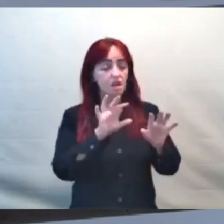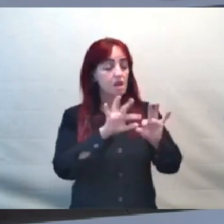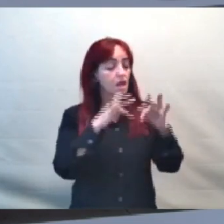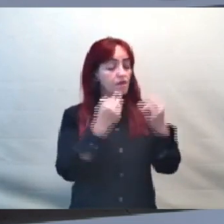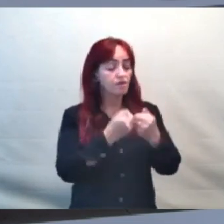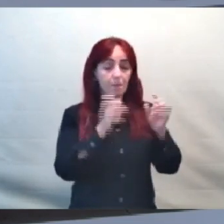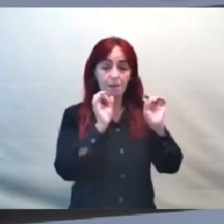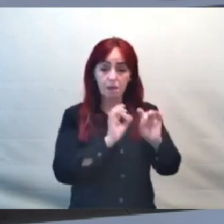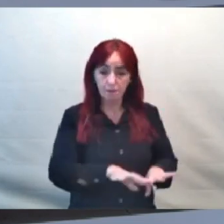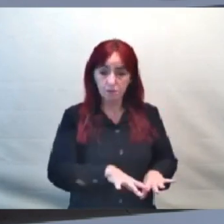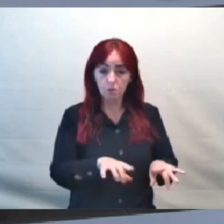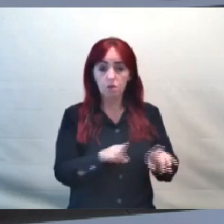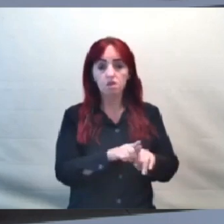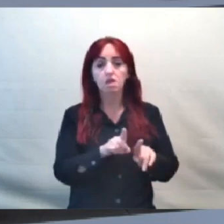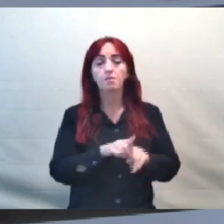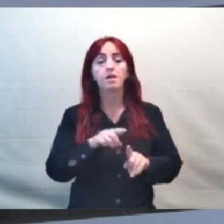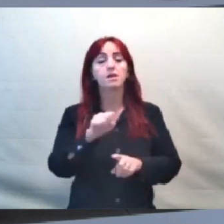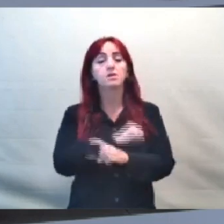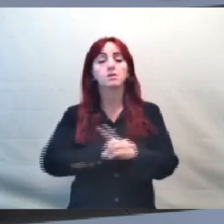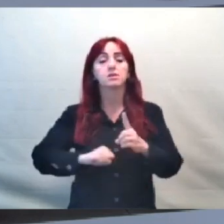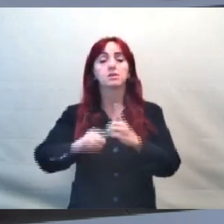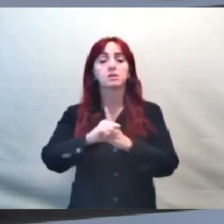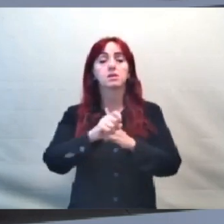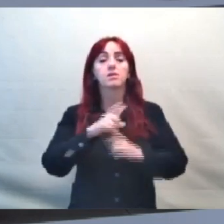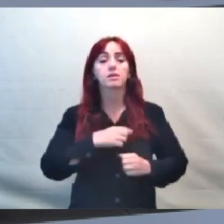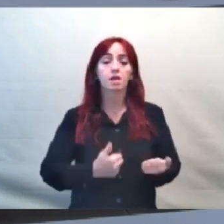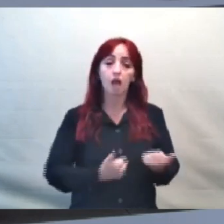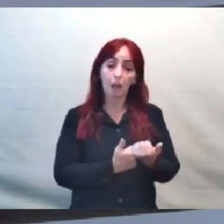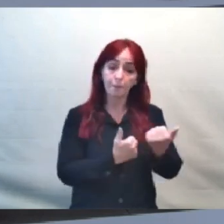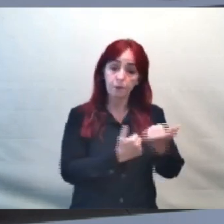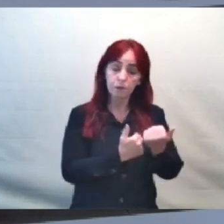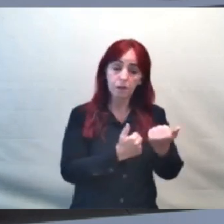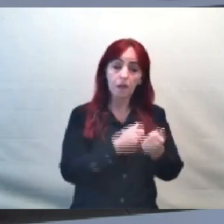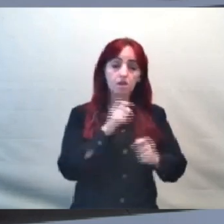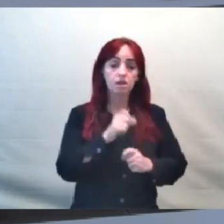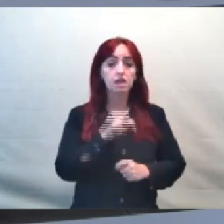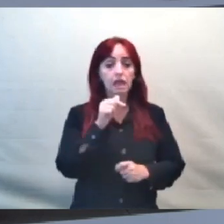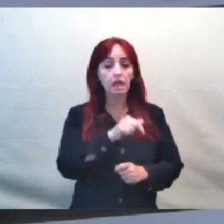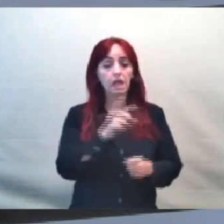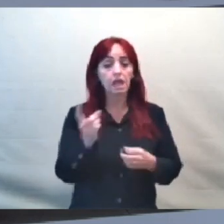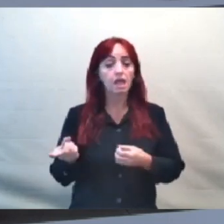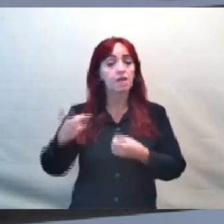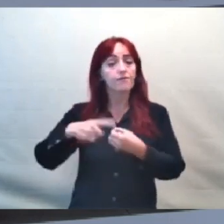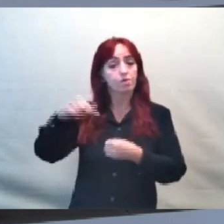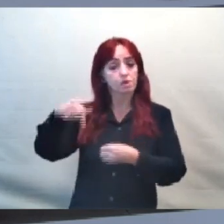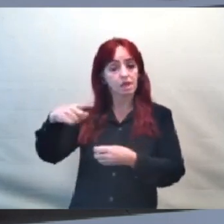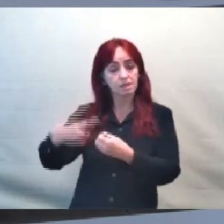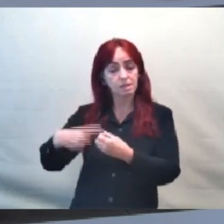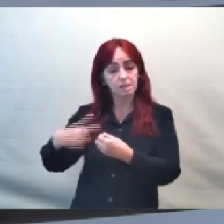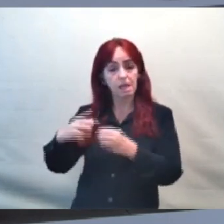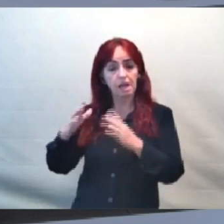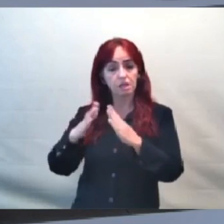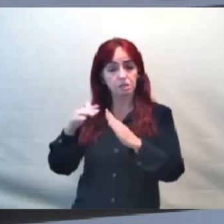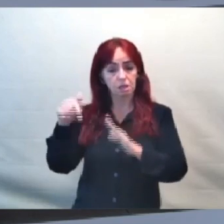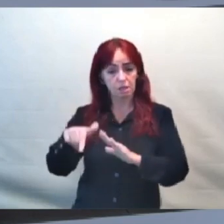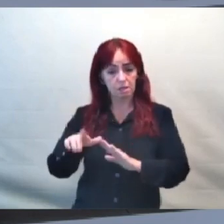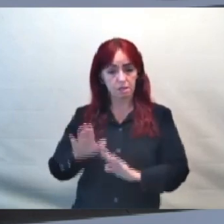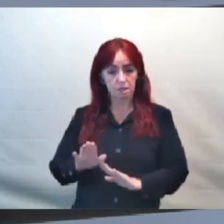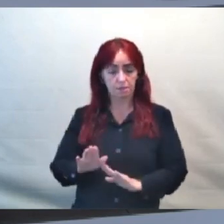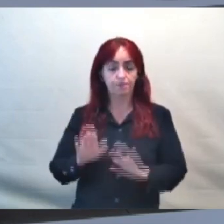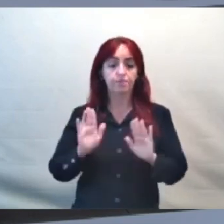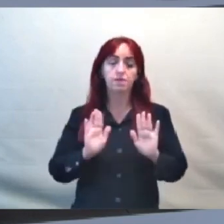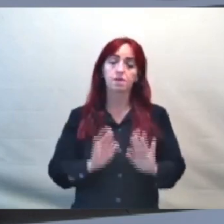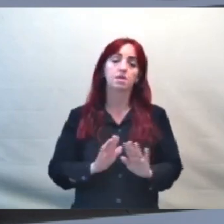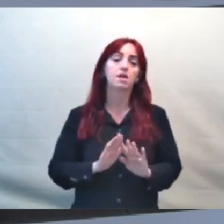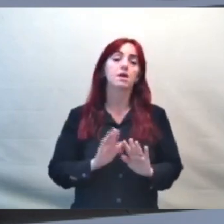encaminhamentos de fazer o retorno deles às cidades natal deles. E a questão da dengue, que a vereadora citou